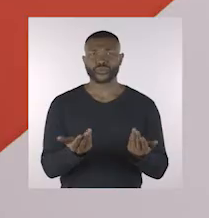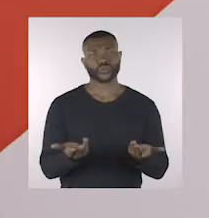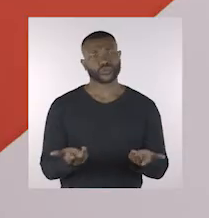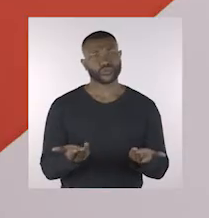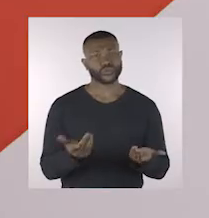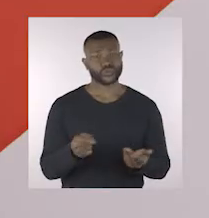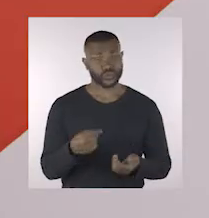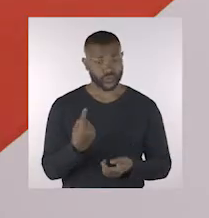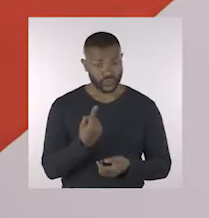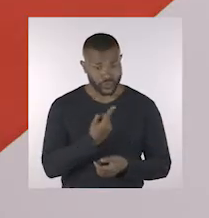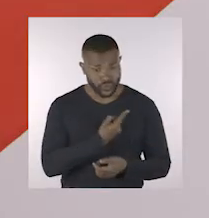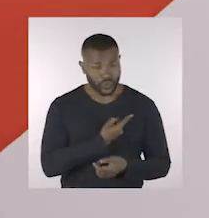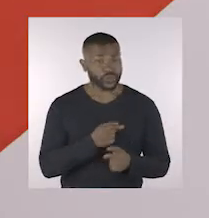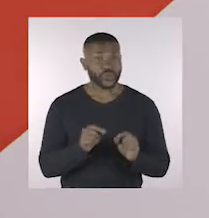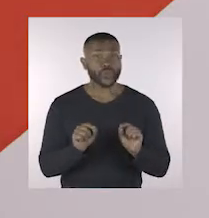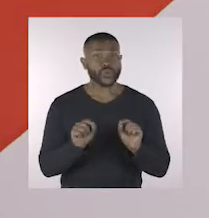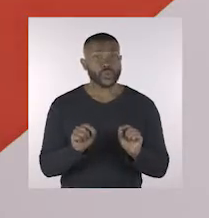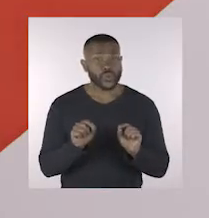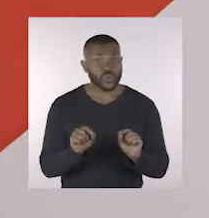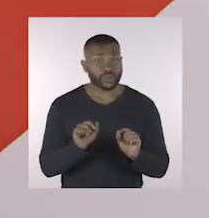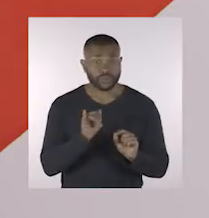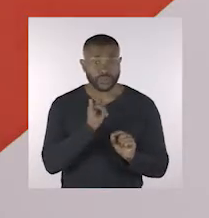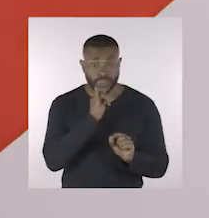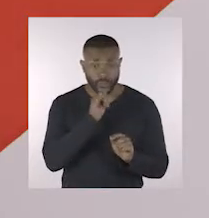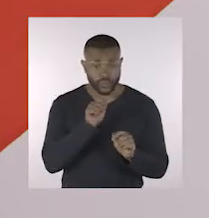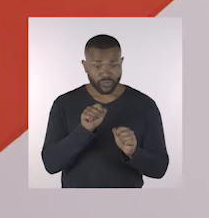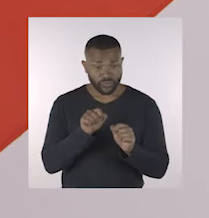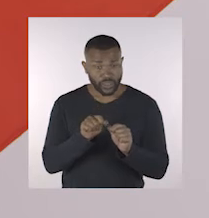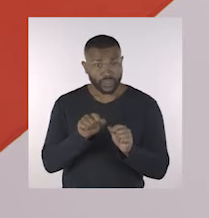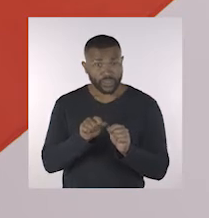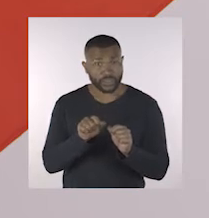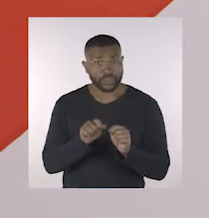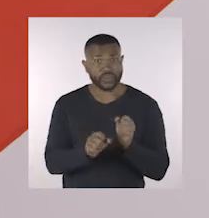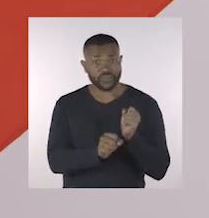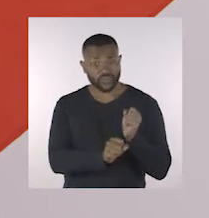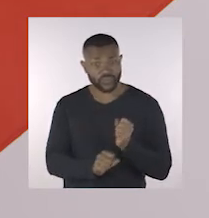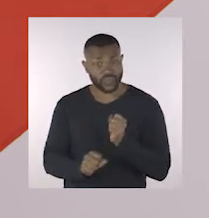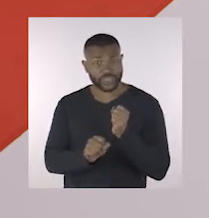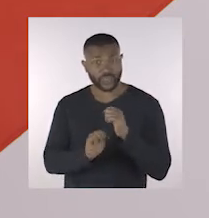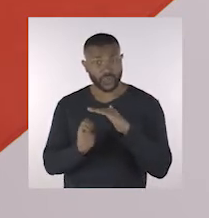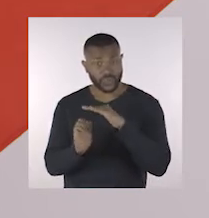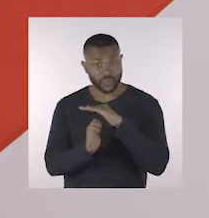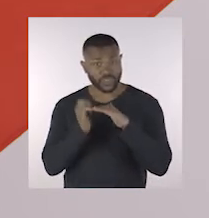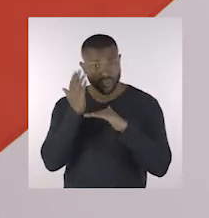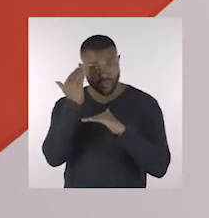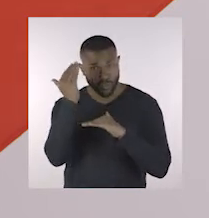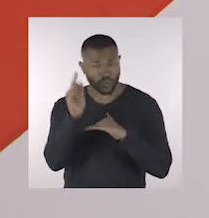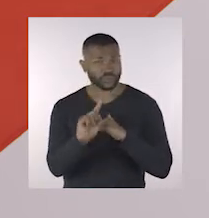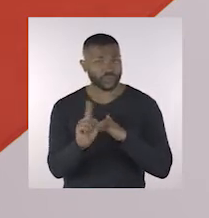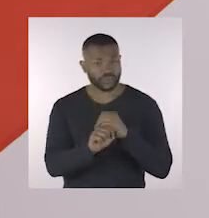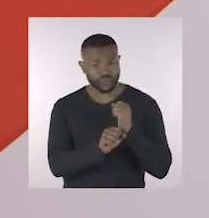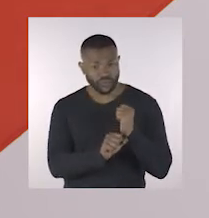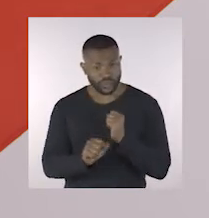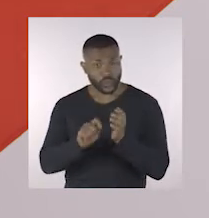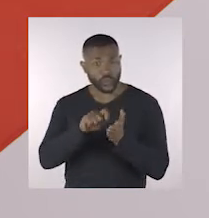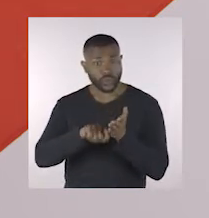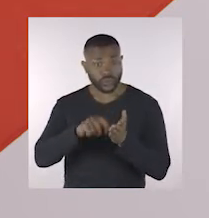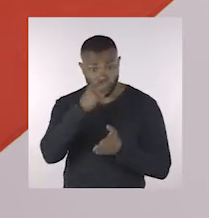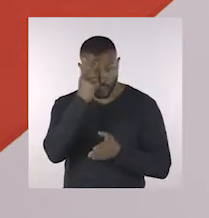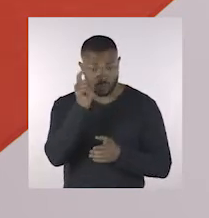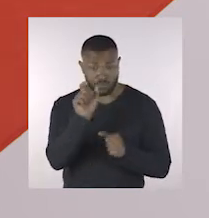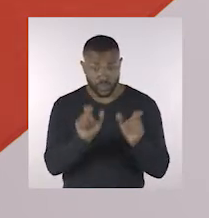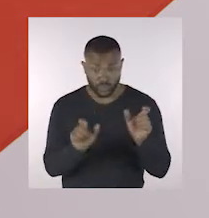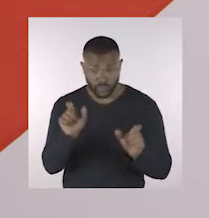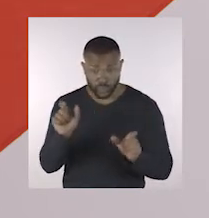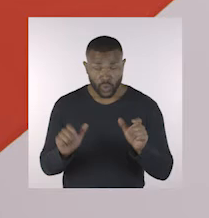exitosa Então a nossa a varrição ao invés de se fazer a varrição com uma empresa grande você pode fazer